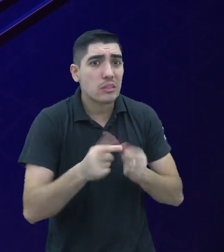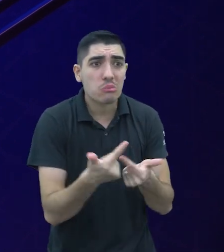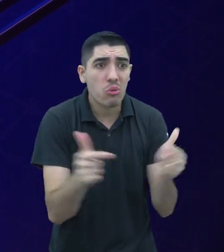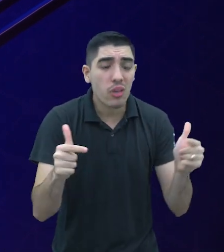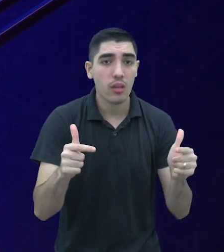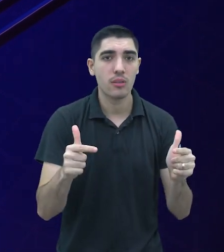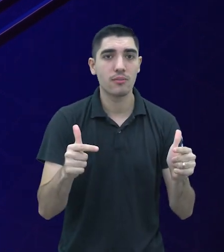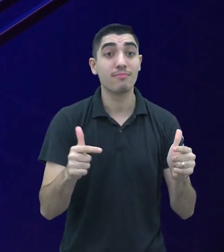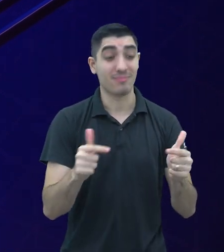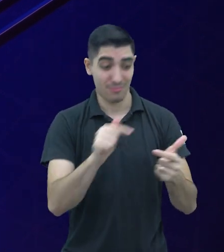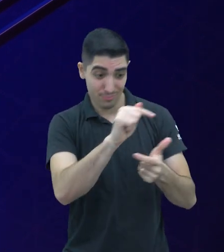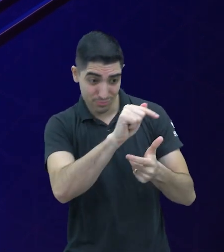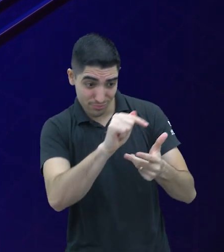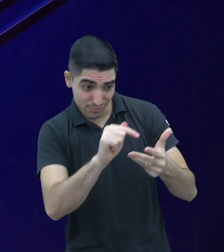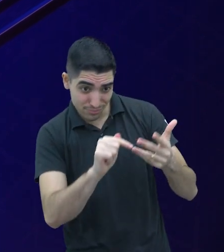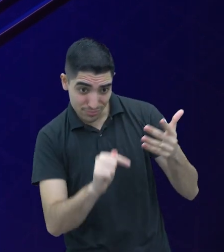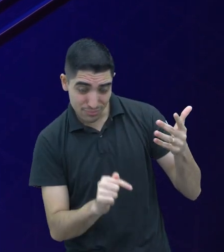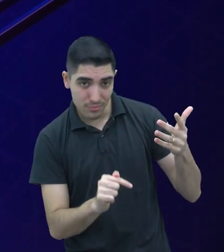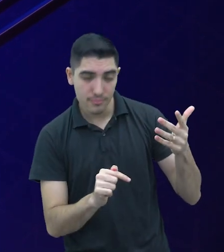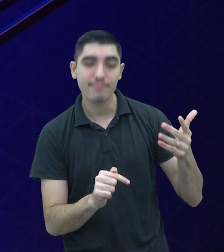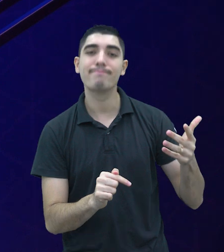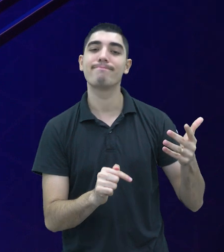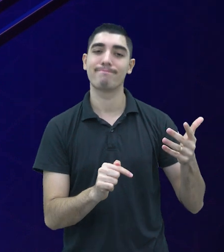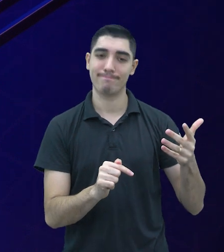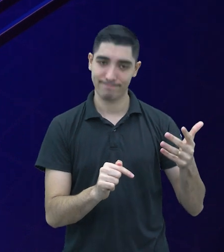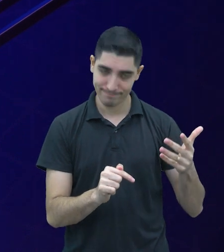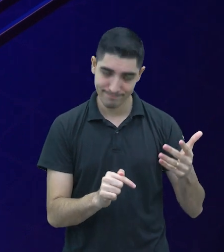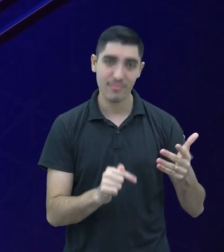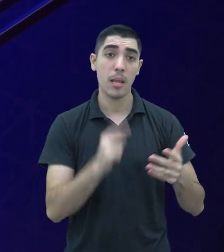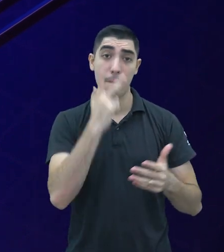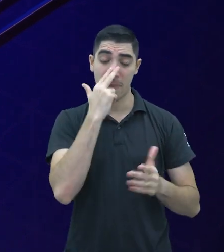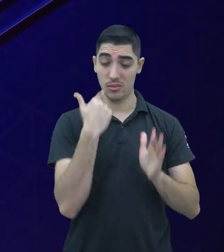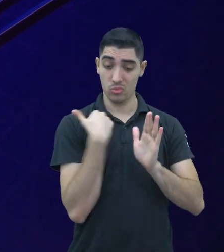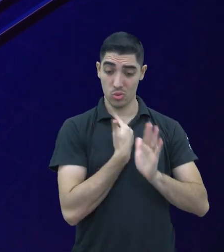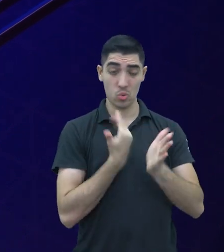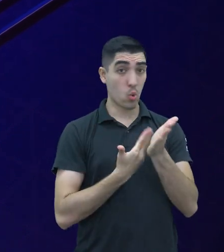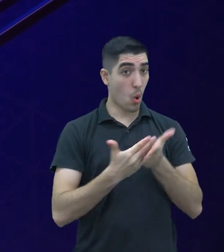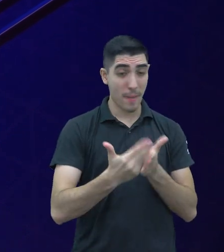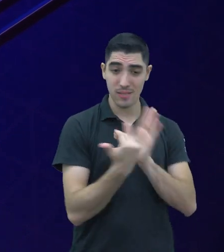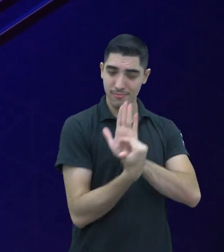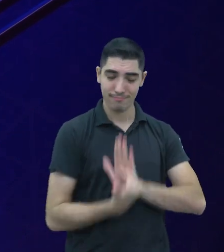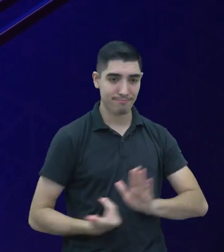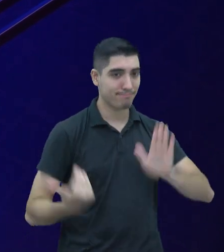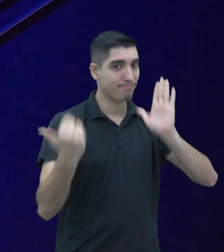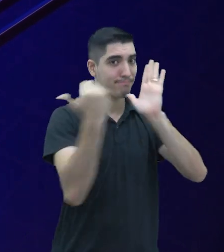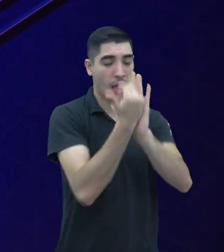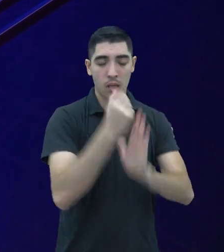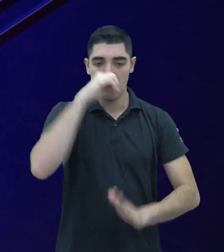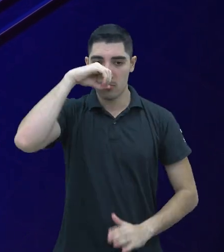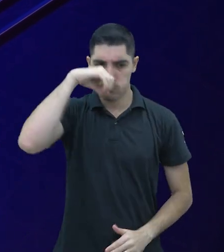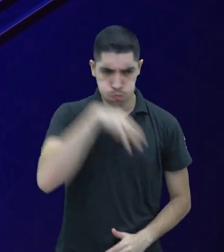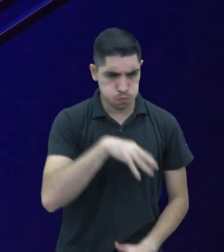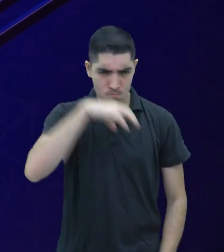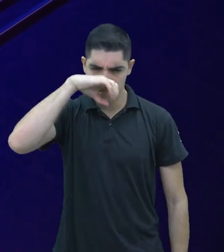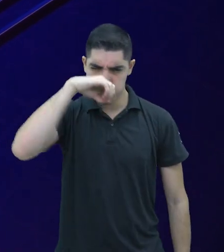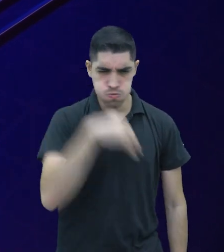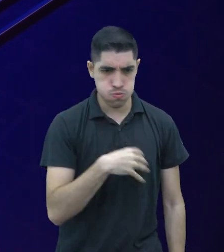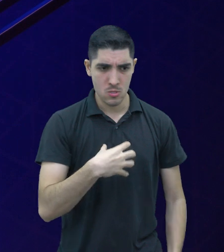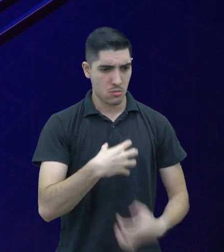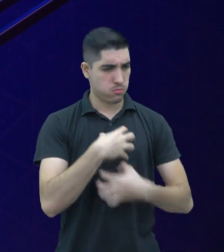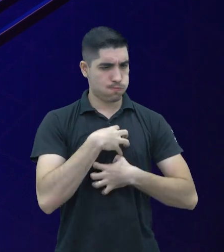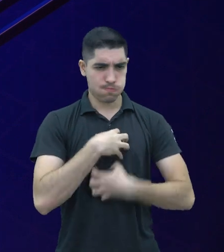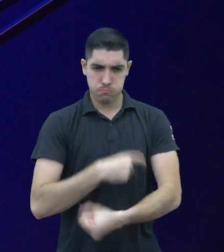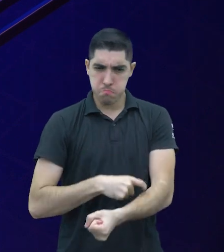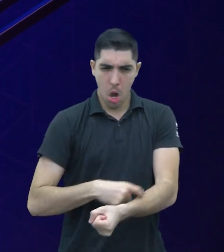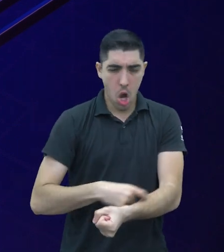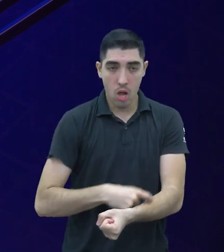essa agressividade, ela é intensificada, porque existe um desequilíbrio, né, da natureza, um desequilíbrio do que